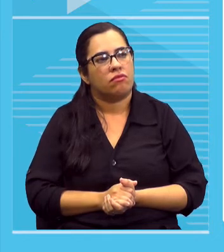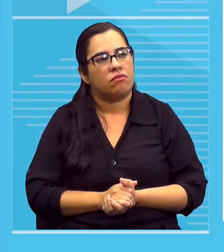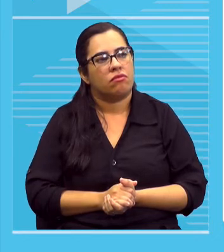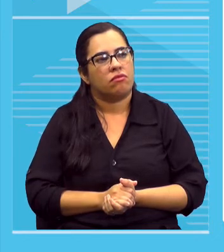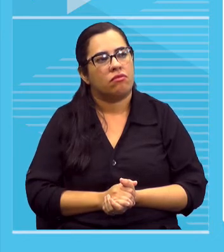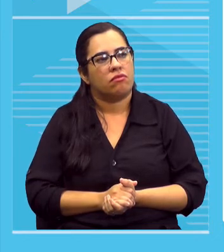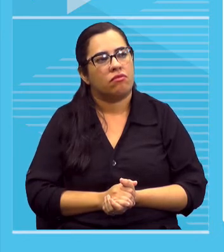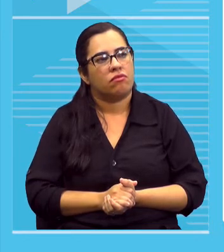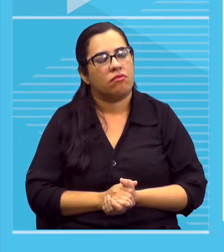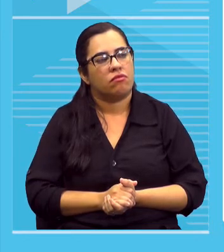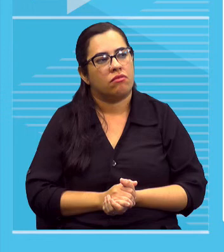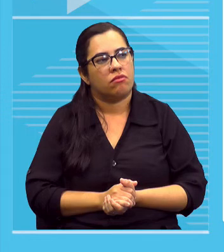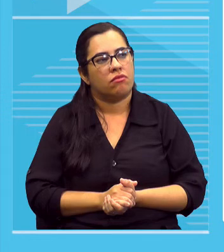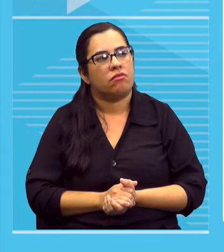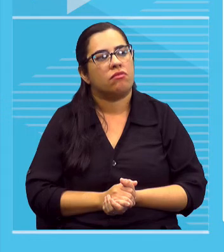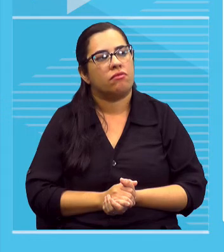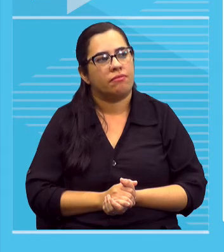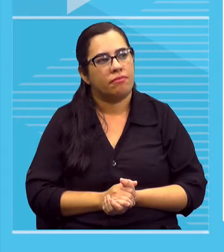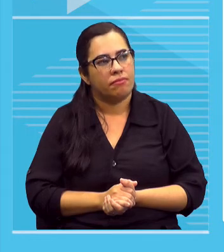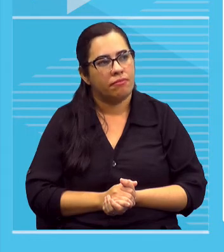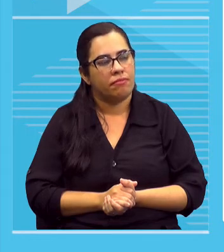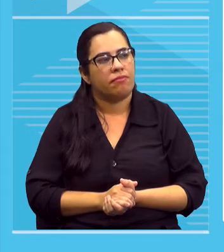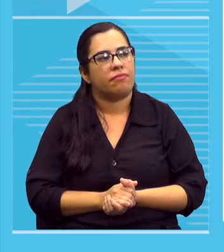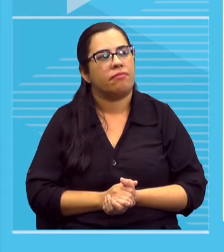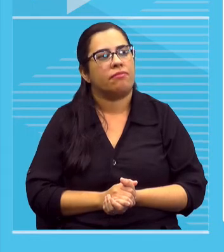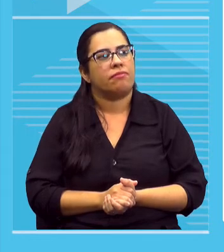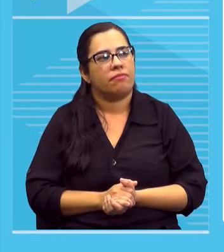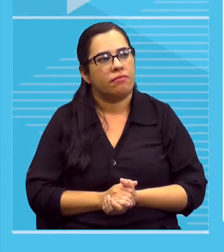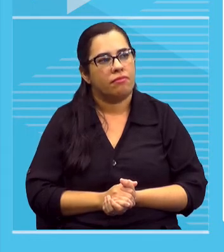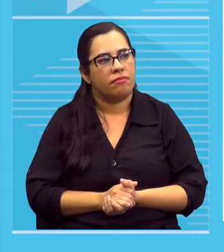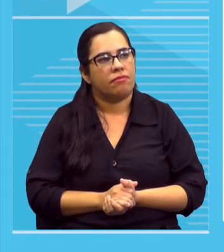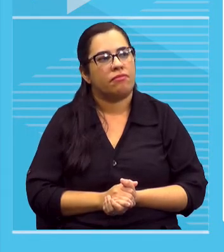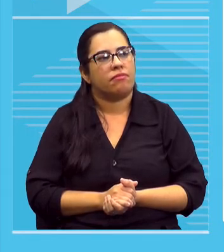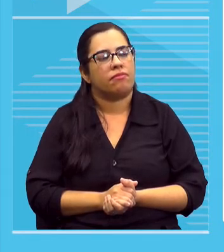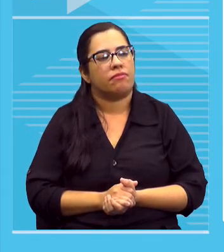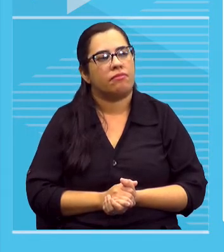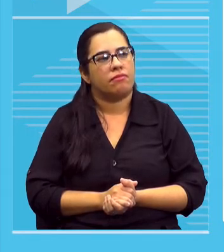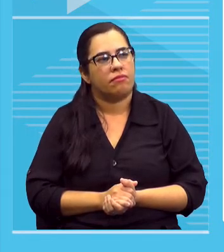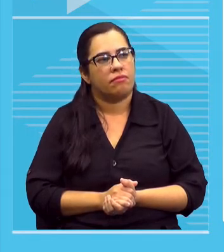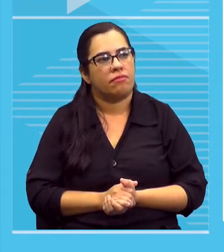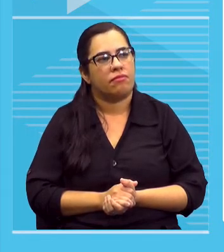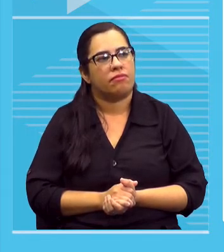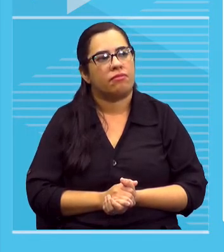de X né senão quadrado de x